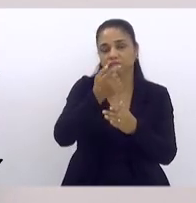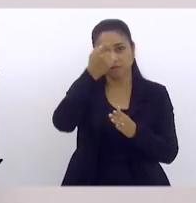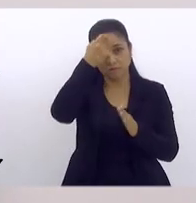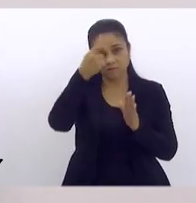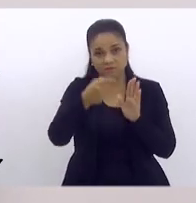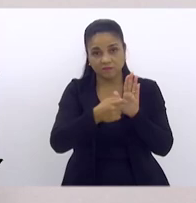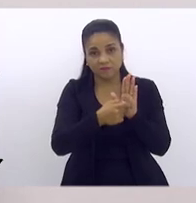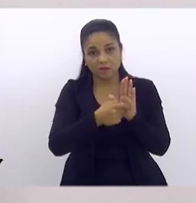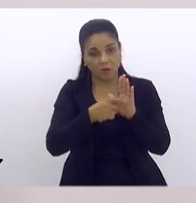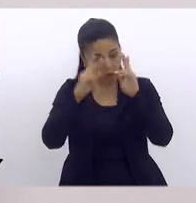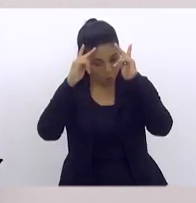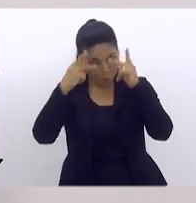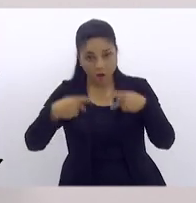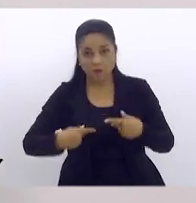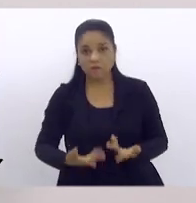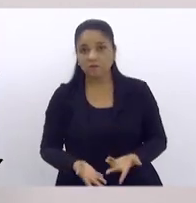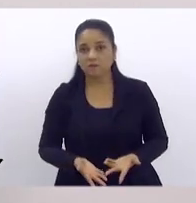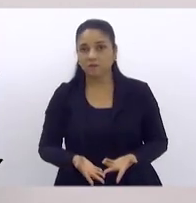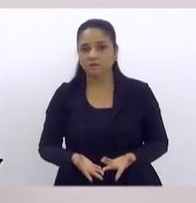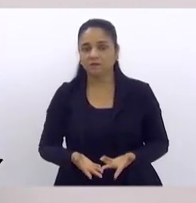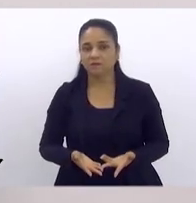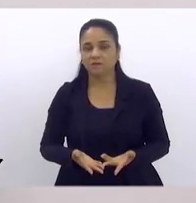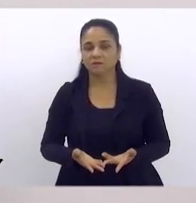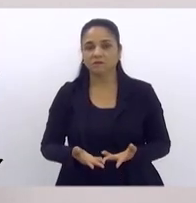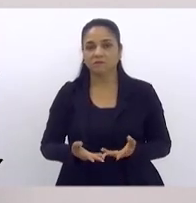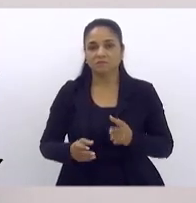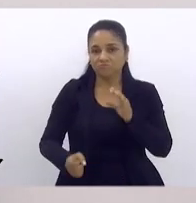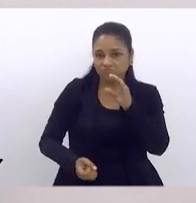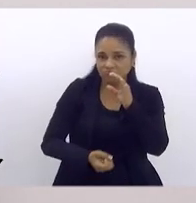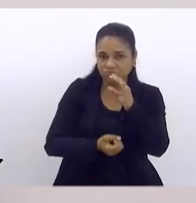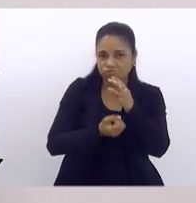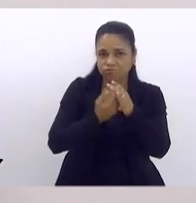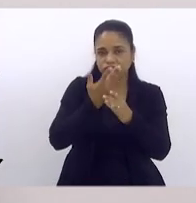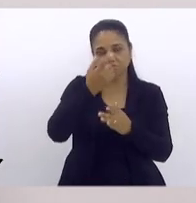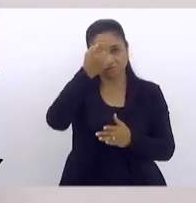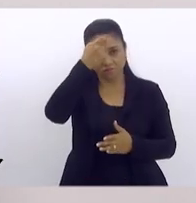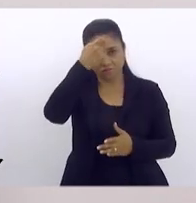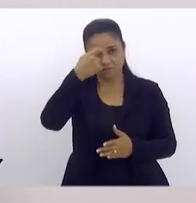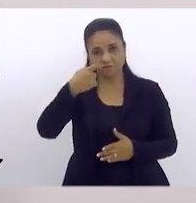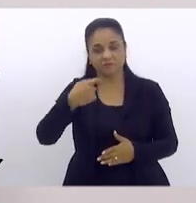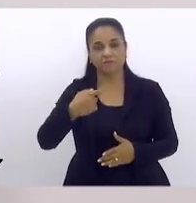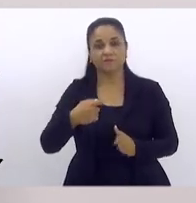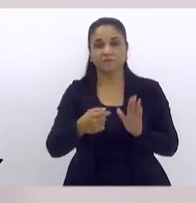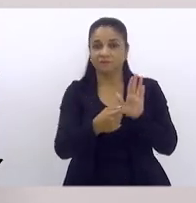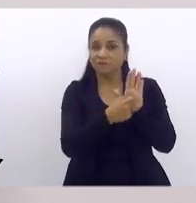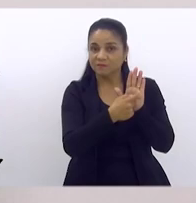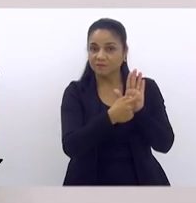o ser humano então aquele que construiu aqueles que construíram